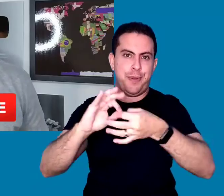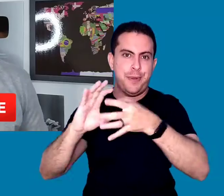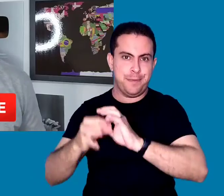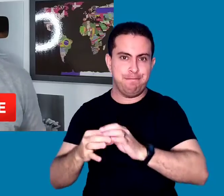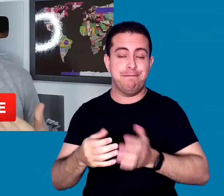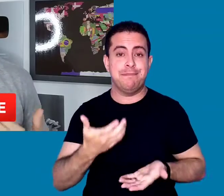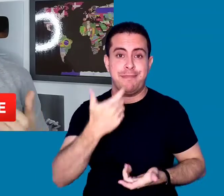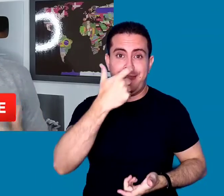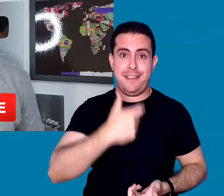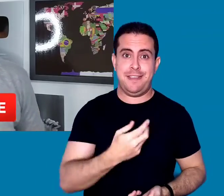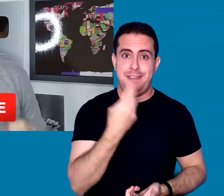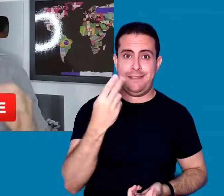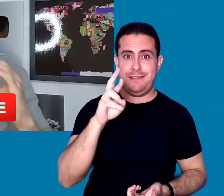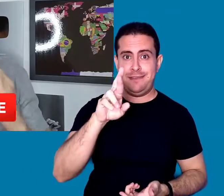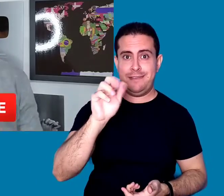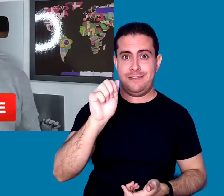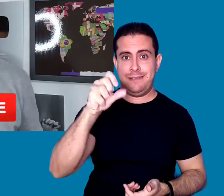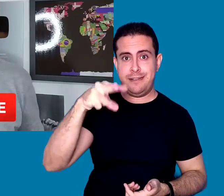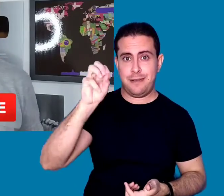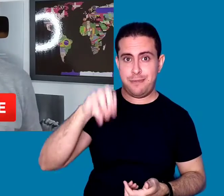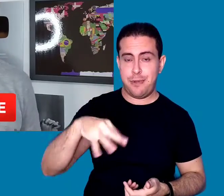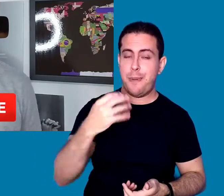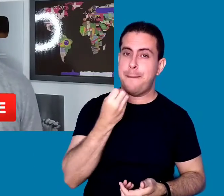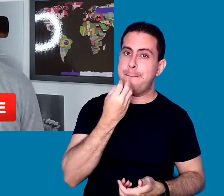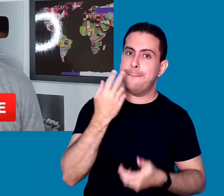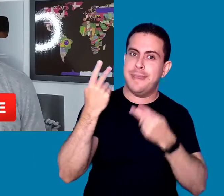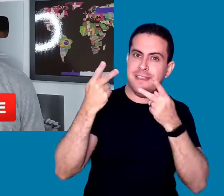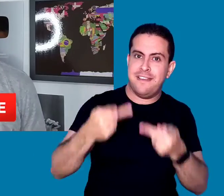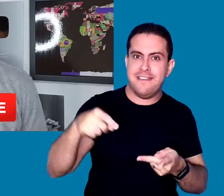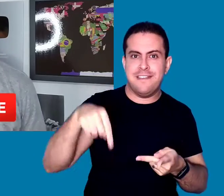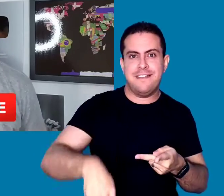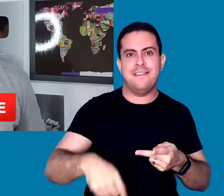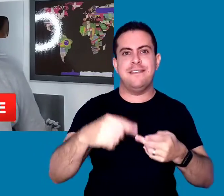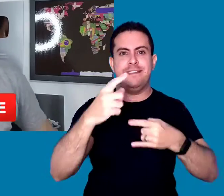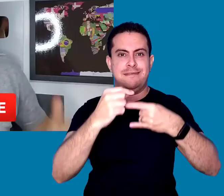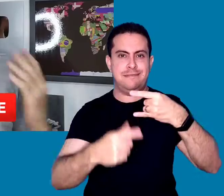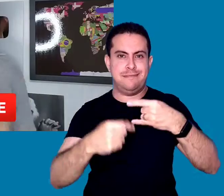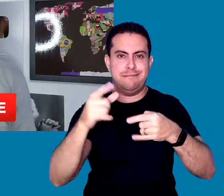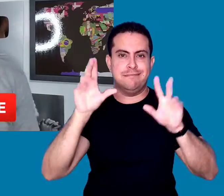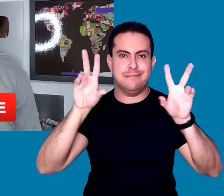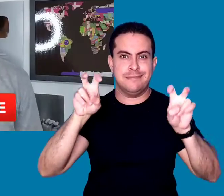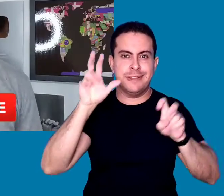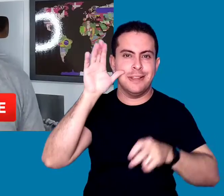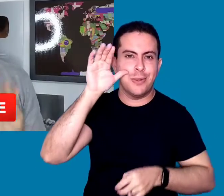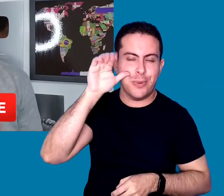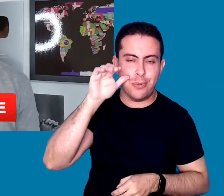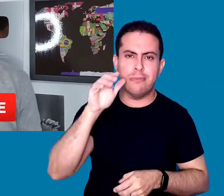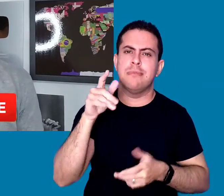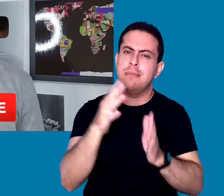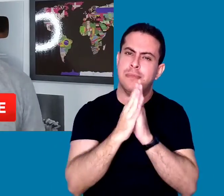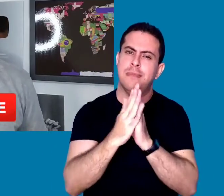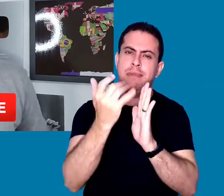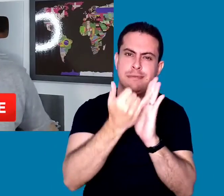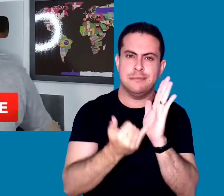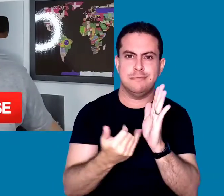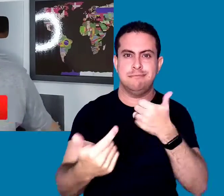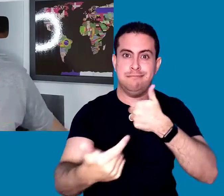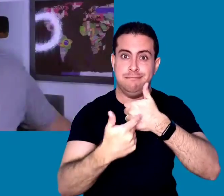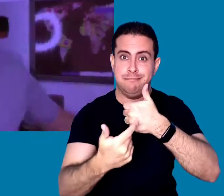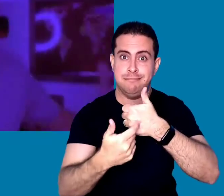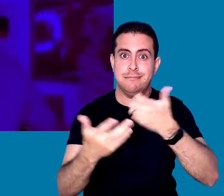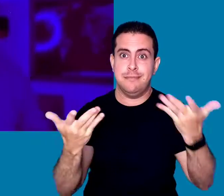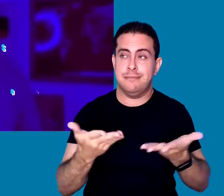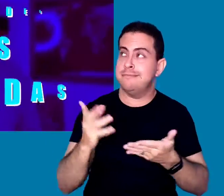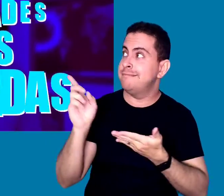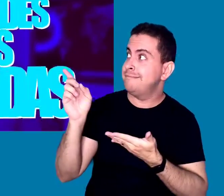Olimpíadas. E bom, eu sou o Ramon e seja muito bem-vindo ao canal das curiosidades. Então já se inscreve aí no canal, deixa seu like e fique